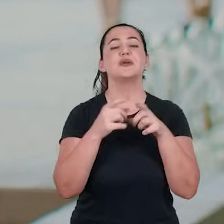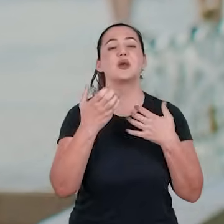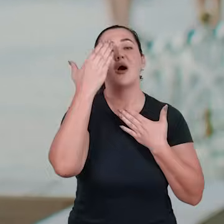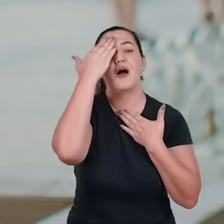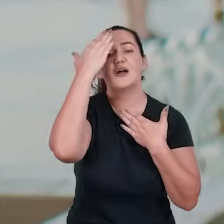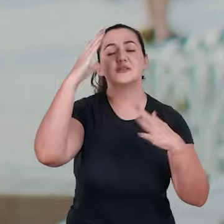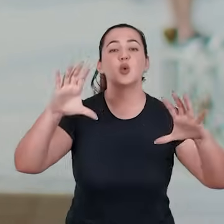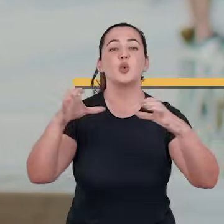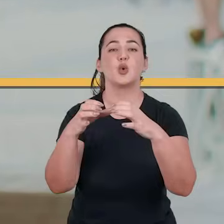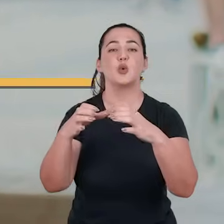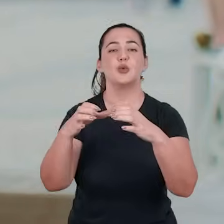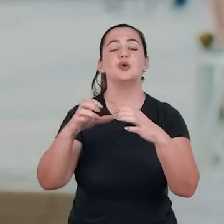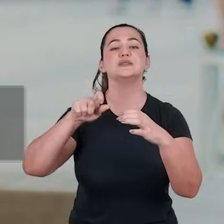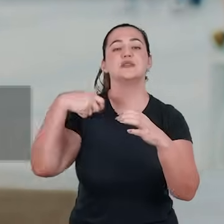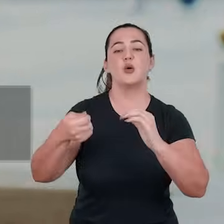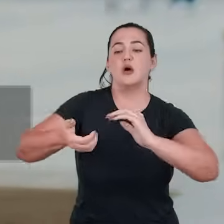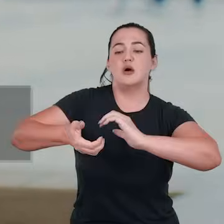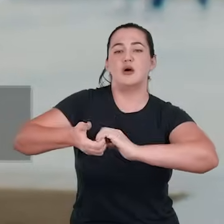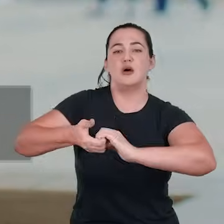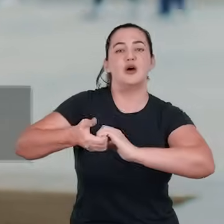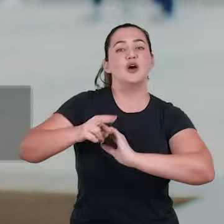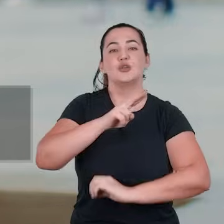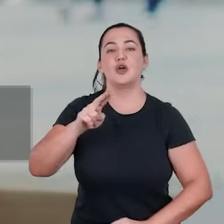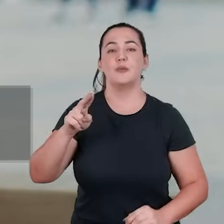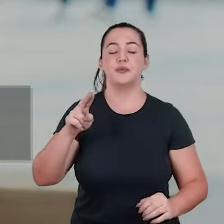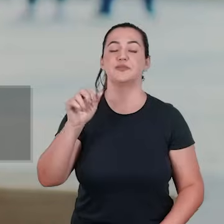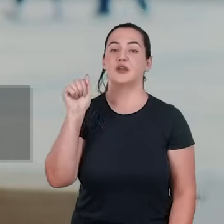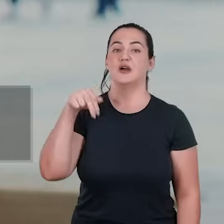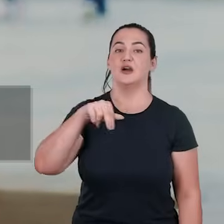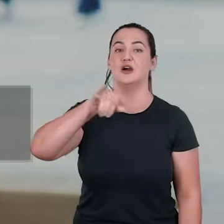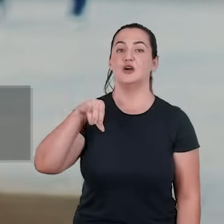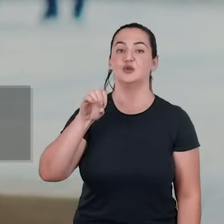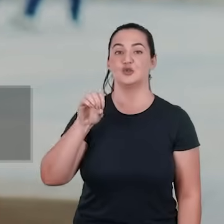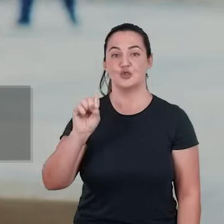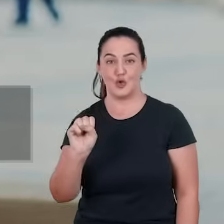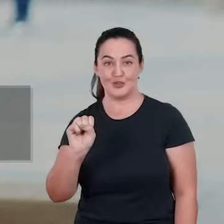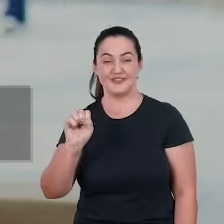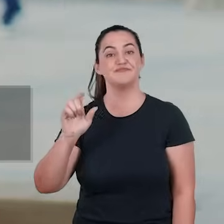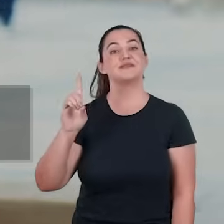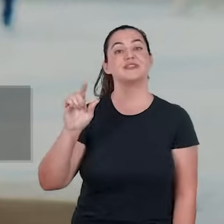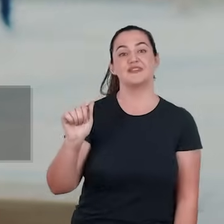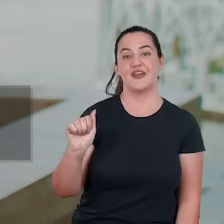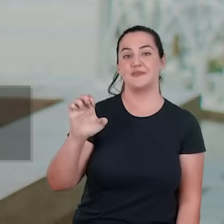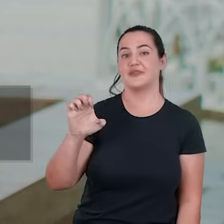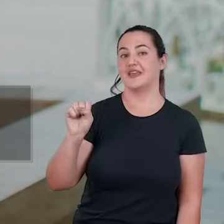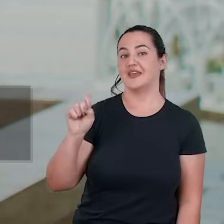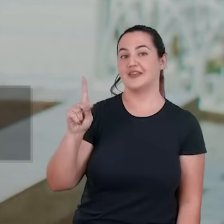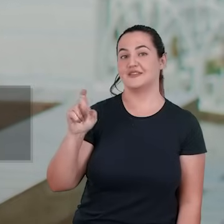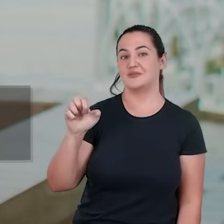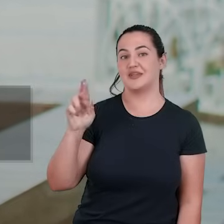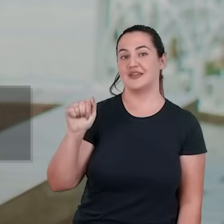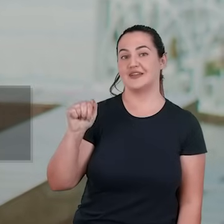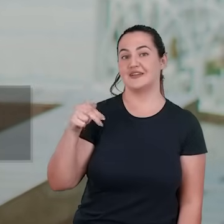aos Anjos da Esperança. Vocês que estão me assistindo agora aí, que já colaboram com a TV Novo Tempo, meu muito obrigado. Em nome de